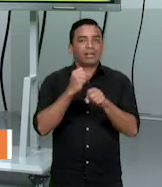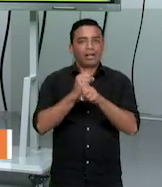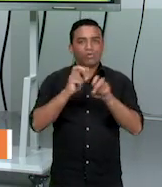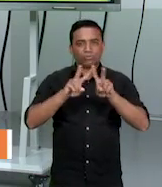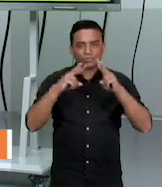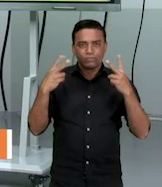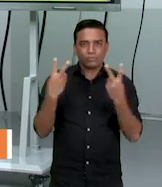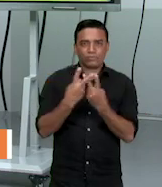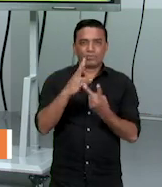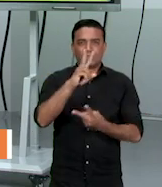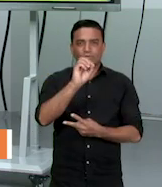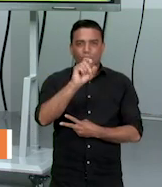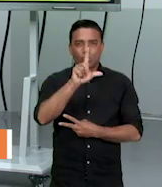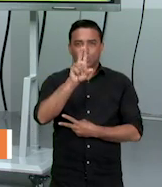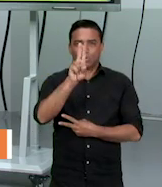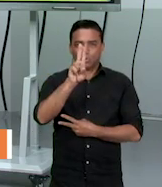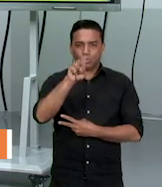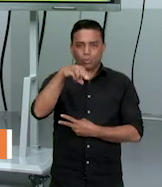volume.